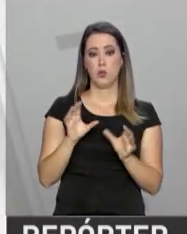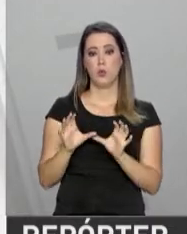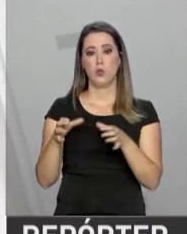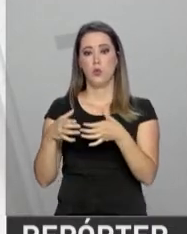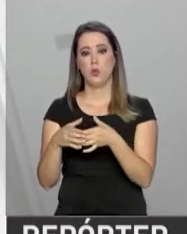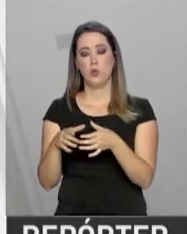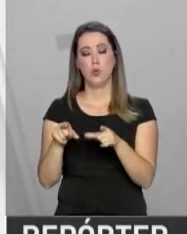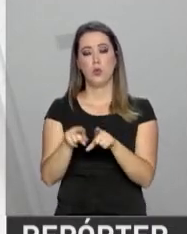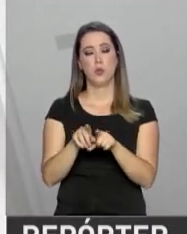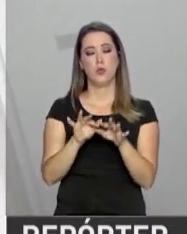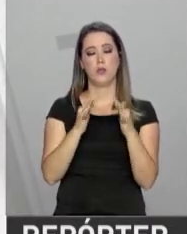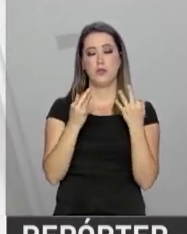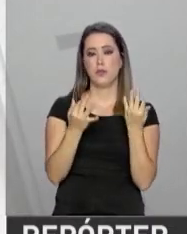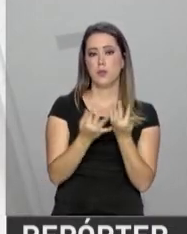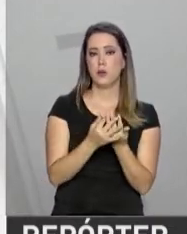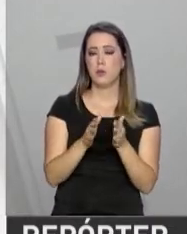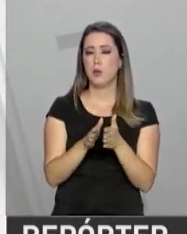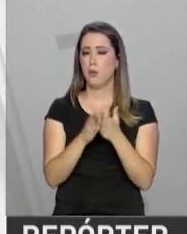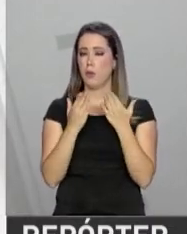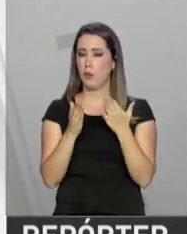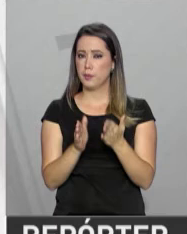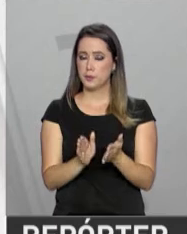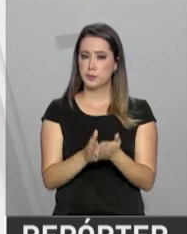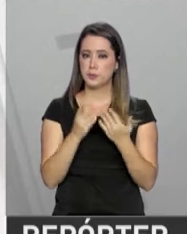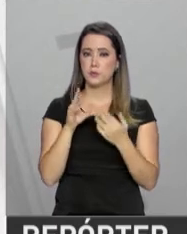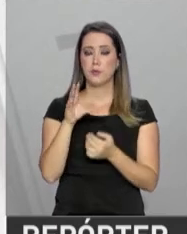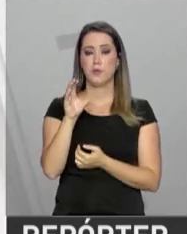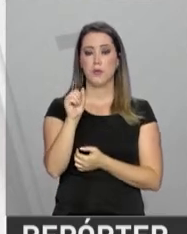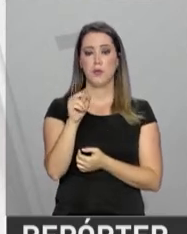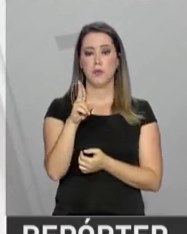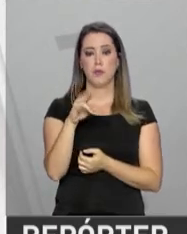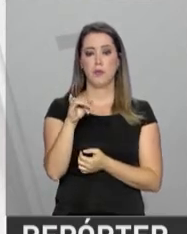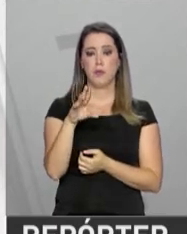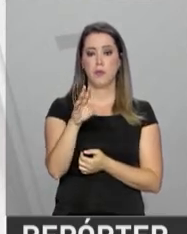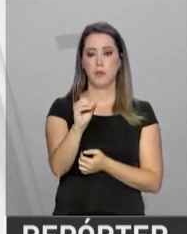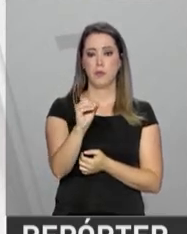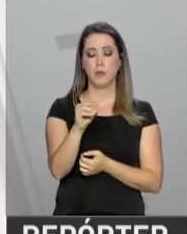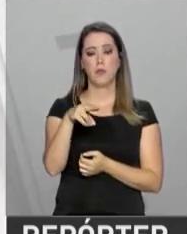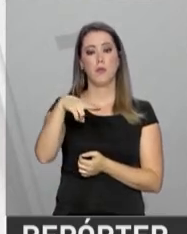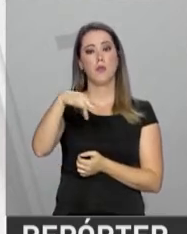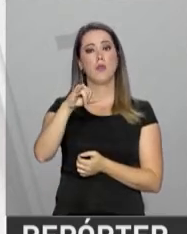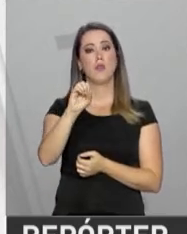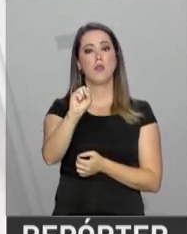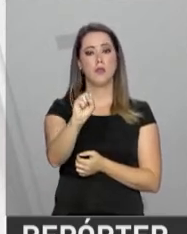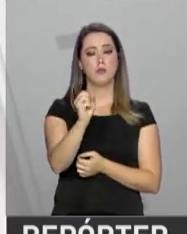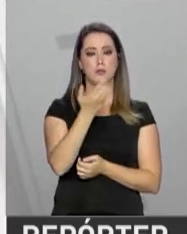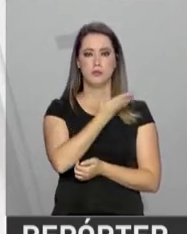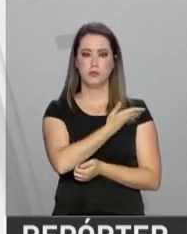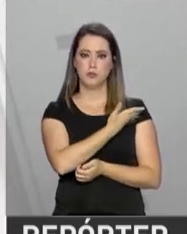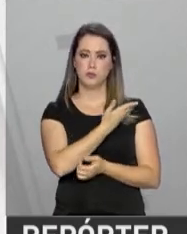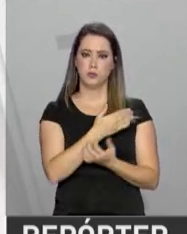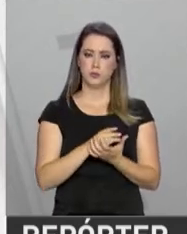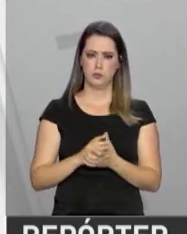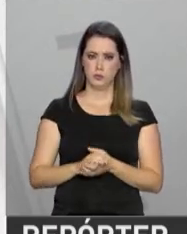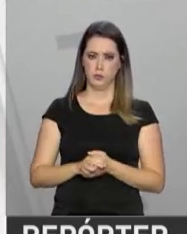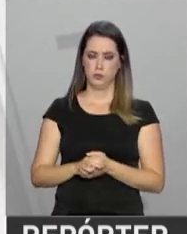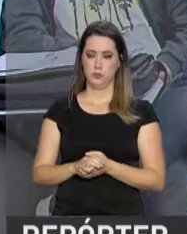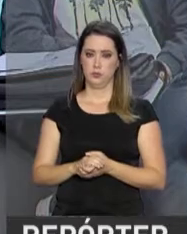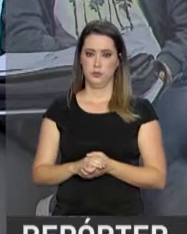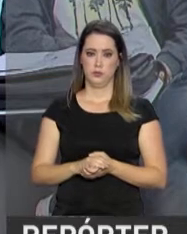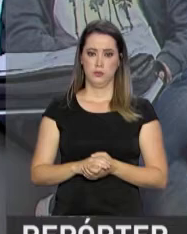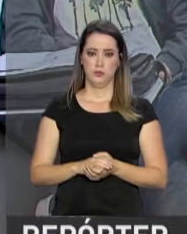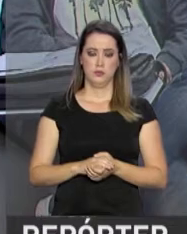integrantes do cadastro único para programas sociais do governo federal com o número de inscrição social nis